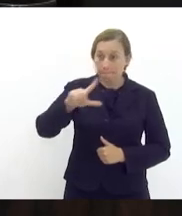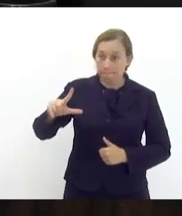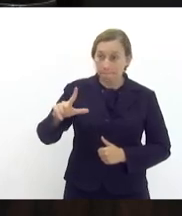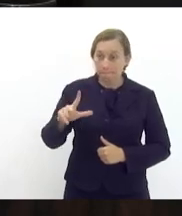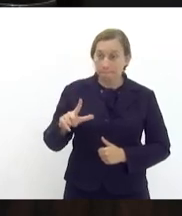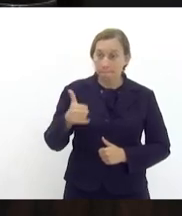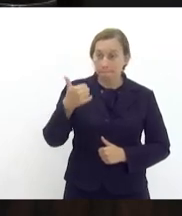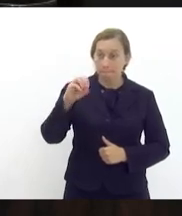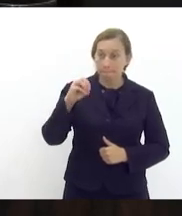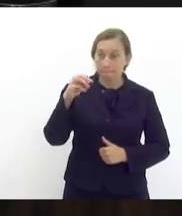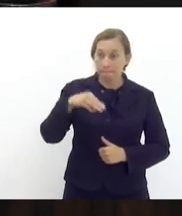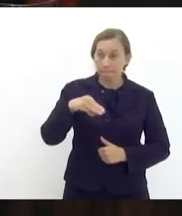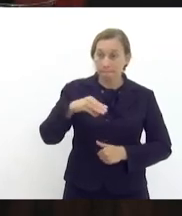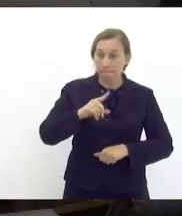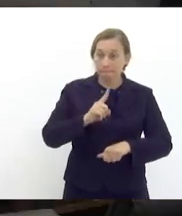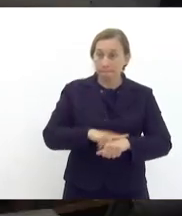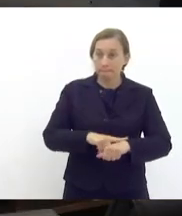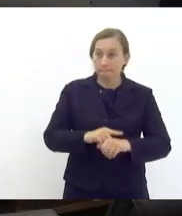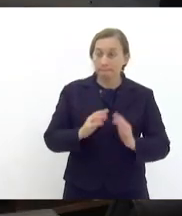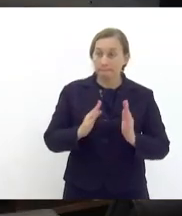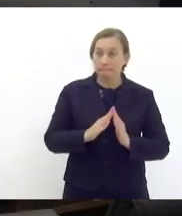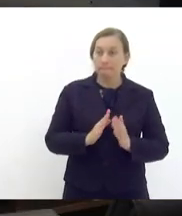Exª dispõe de 10 minutos no tempo regimental.